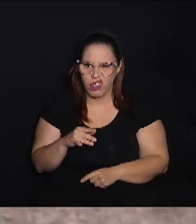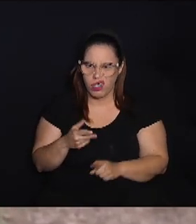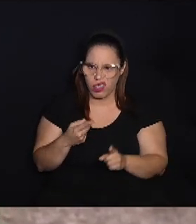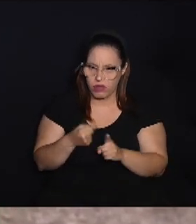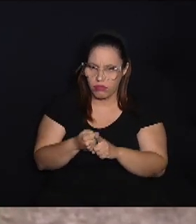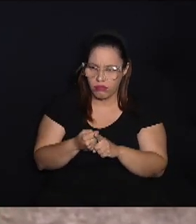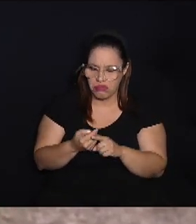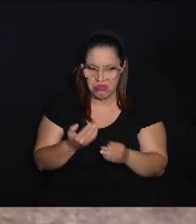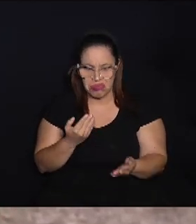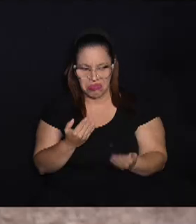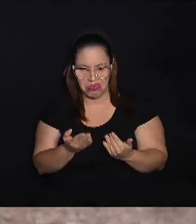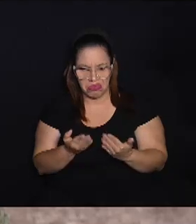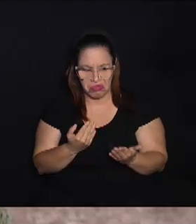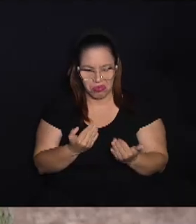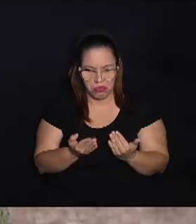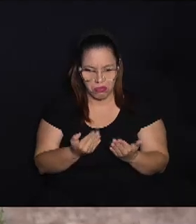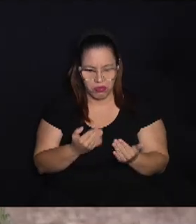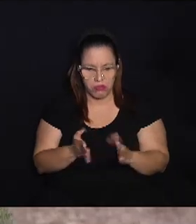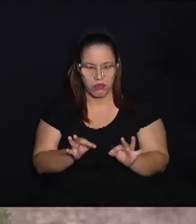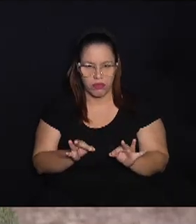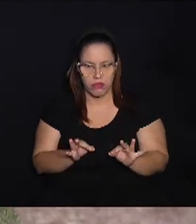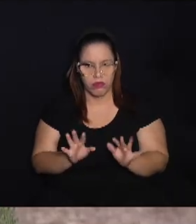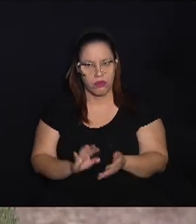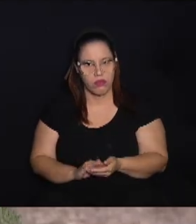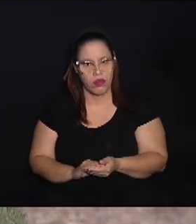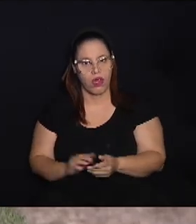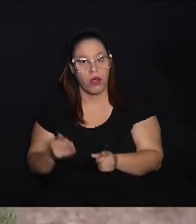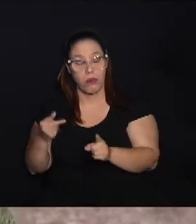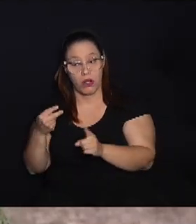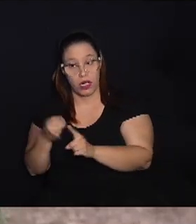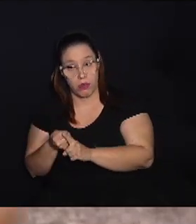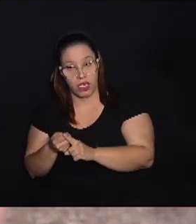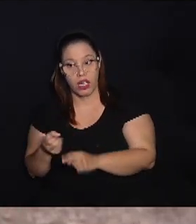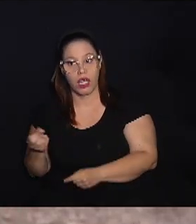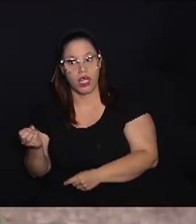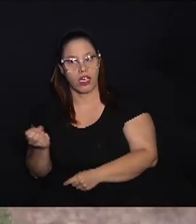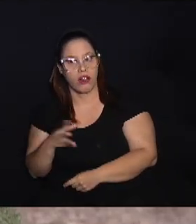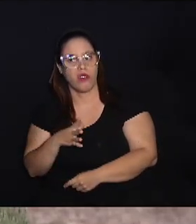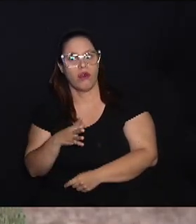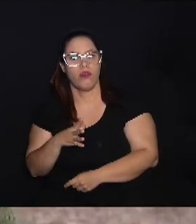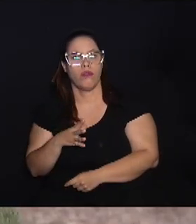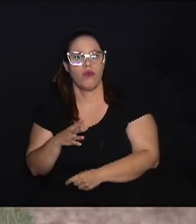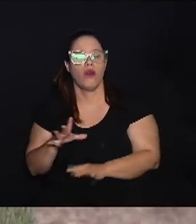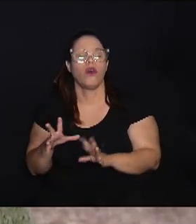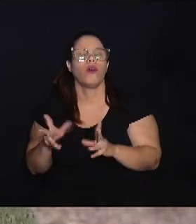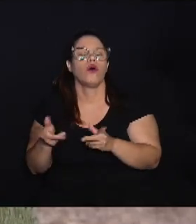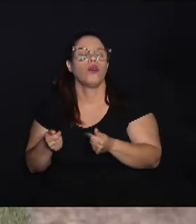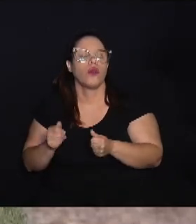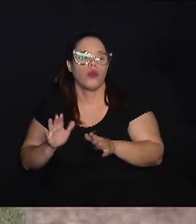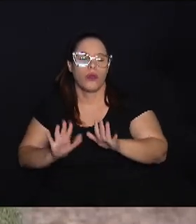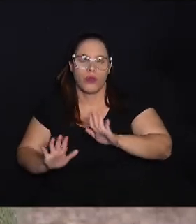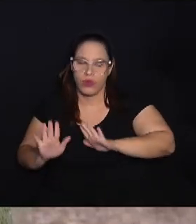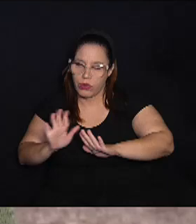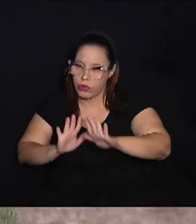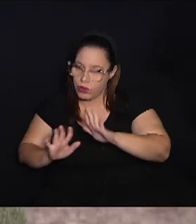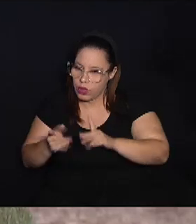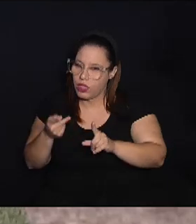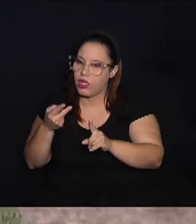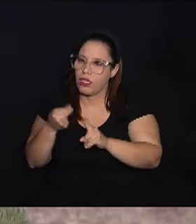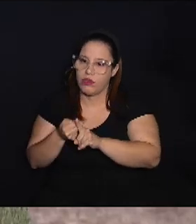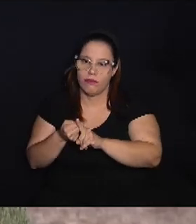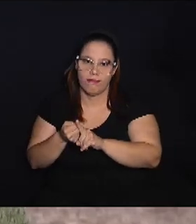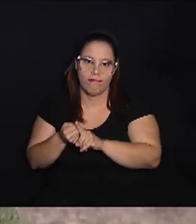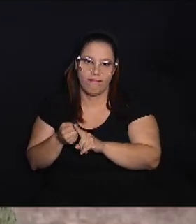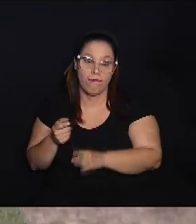conciliar com outros imunizantes? Não, neste momento, por ser uma vacina nova, por a gente estar tendo todos os cuidados em relação à administração, não